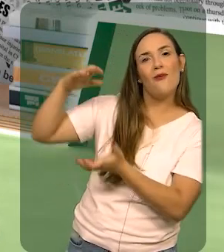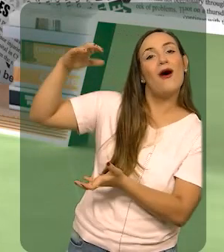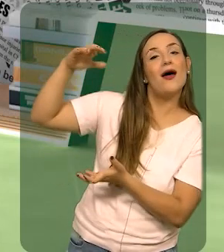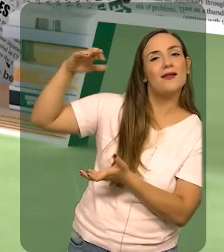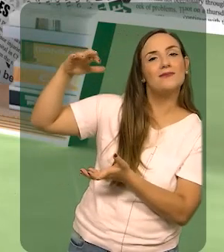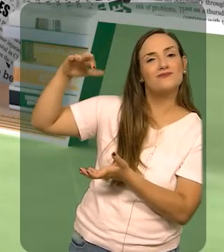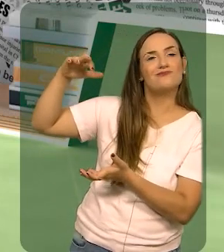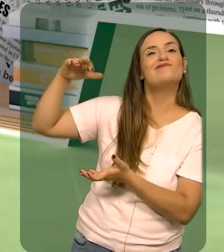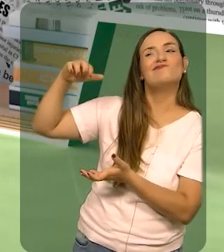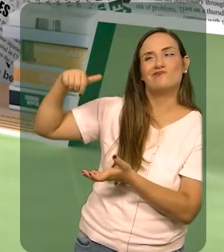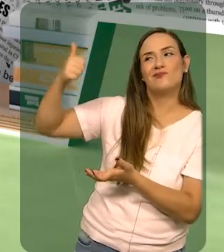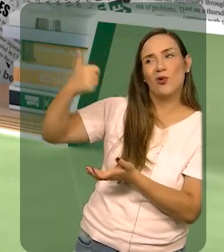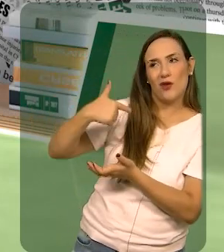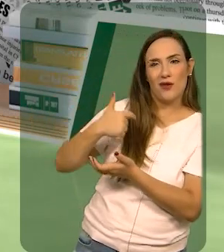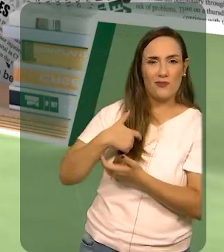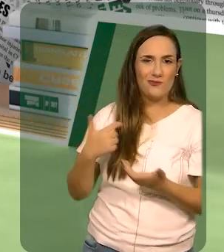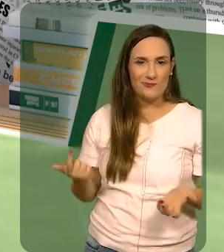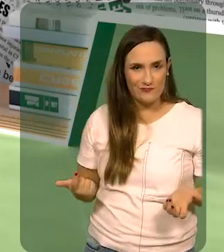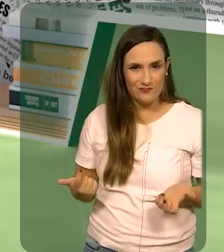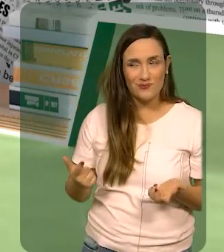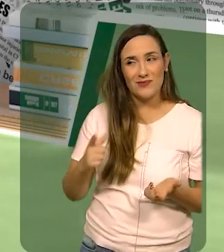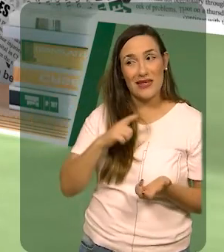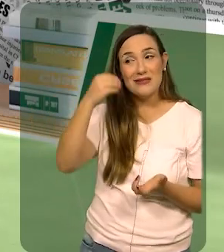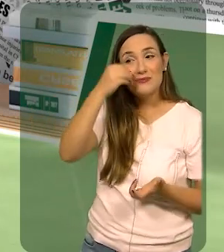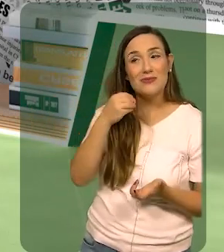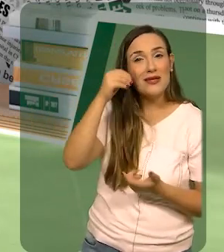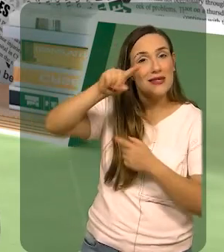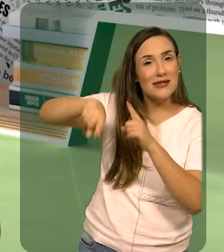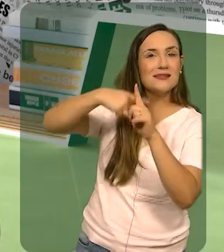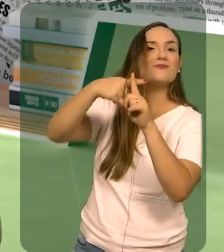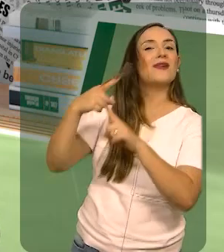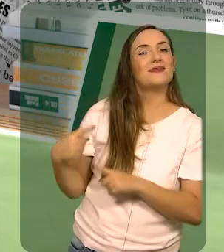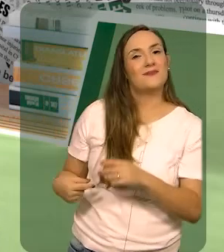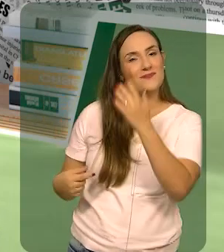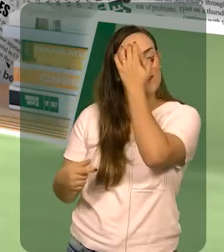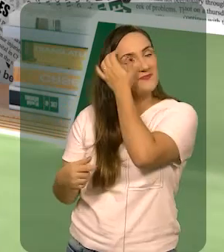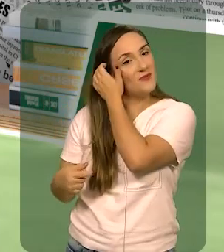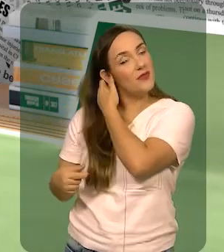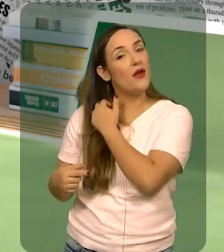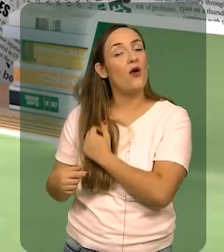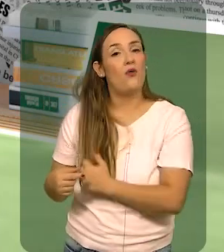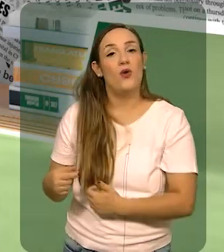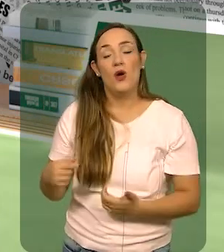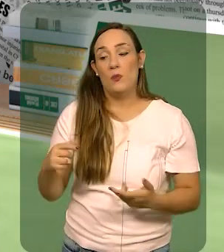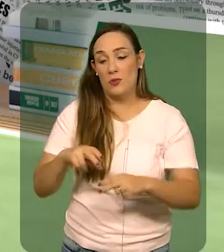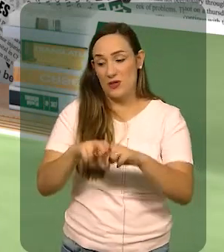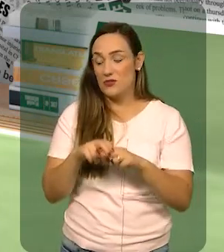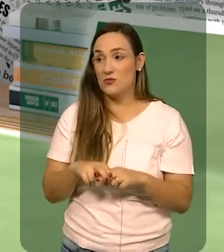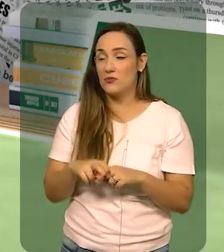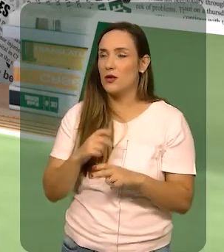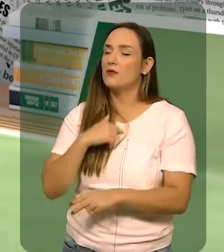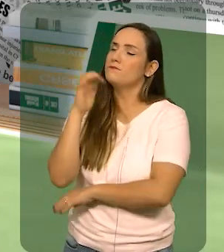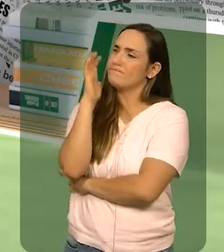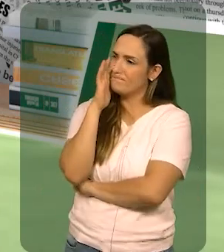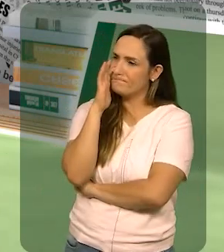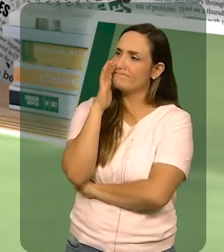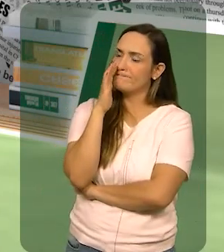que eu, né? Eu sempre vejo assim, eu acho que isso é muito de nós indígenas também, de